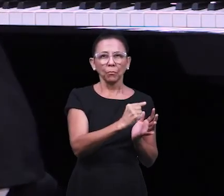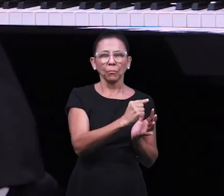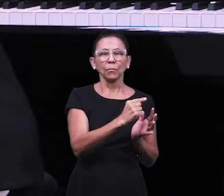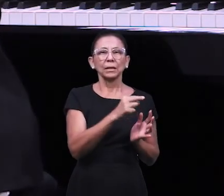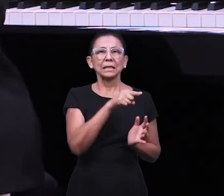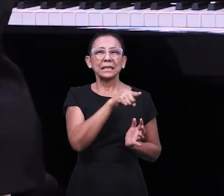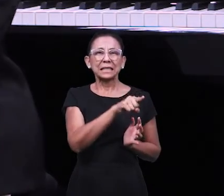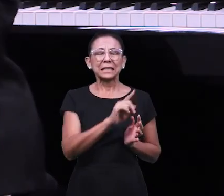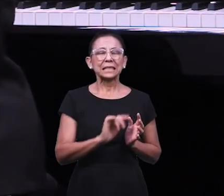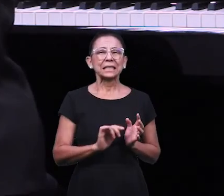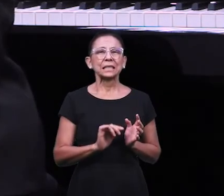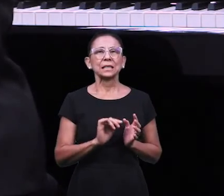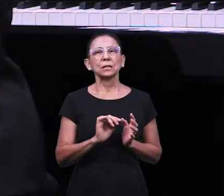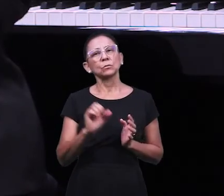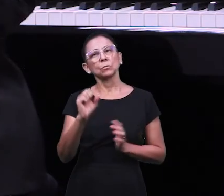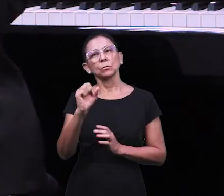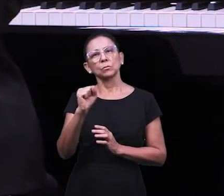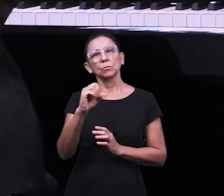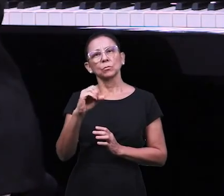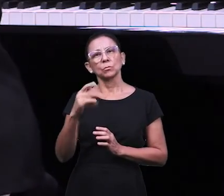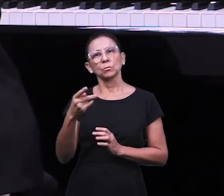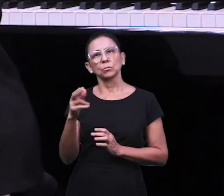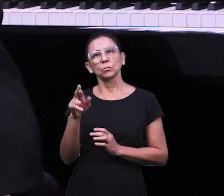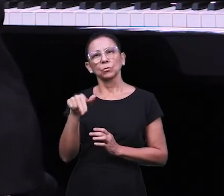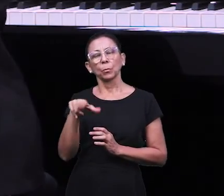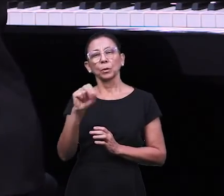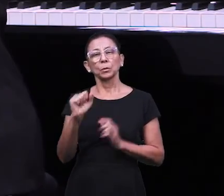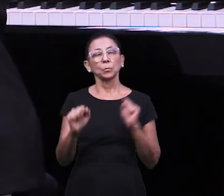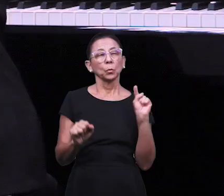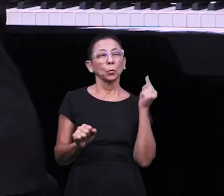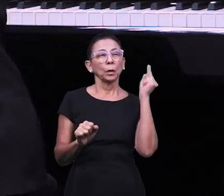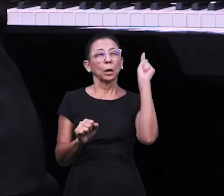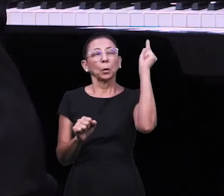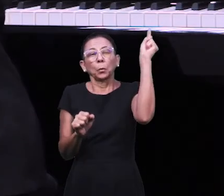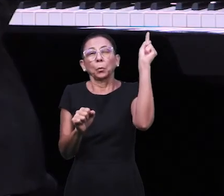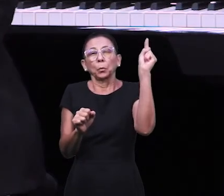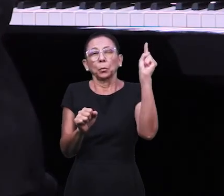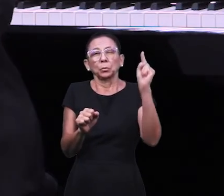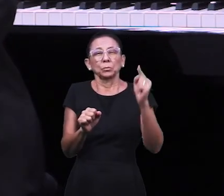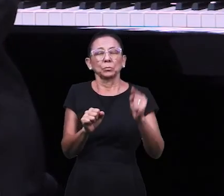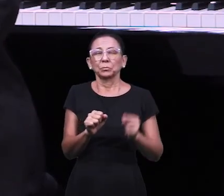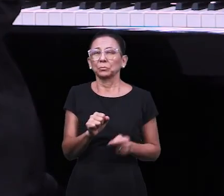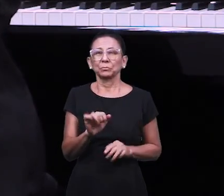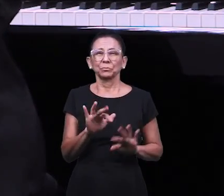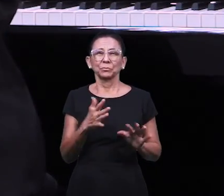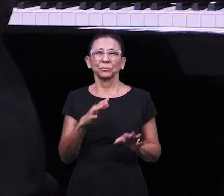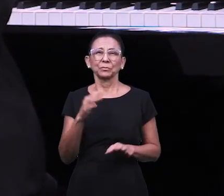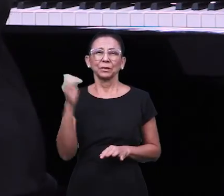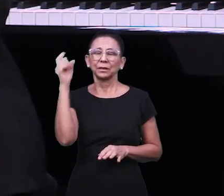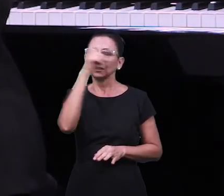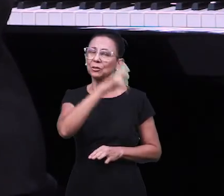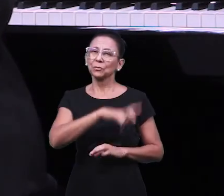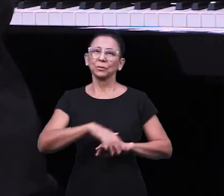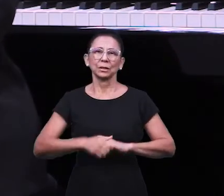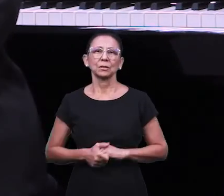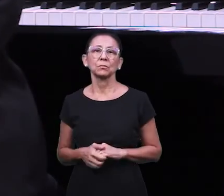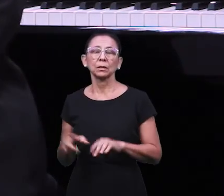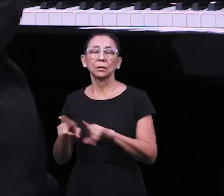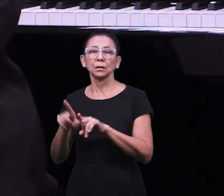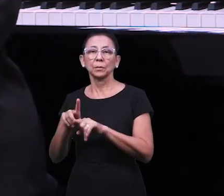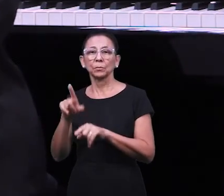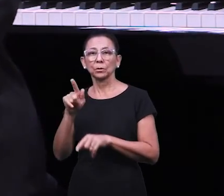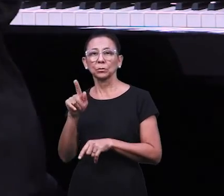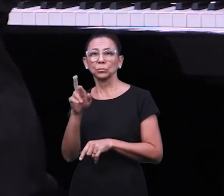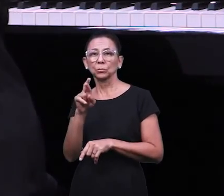muito agudo, auditivamente para a gente não fica agradável. E muito grave demais o contralto, fica pesado. Então a extensão